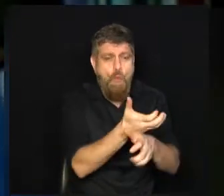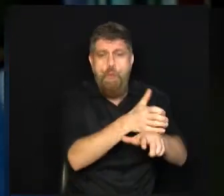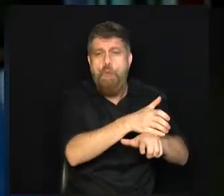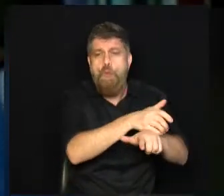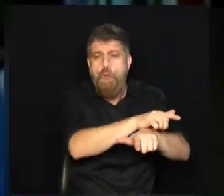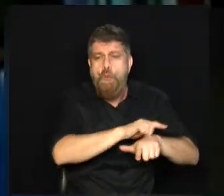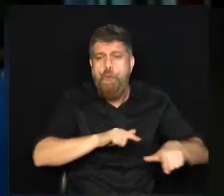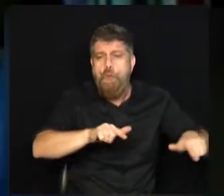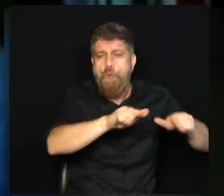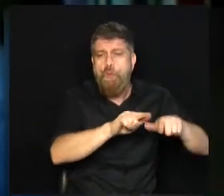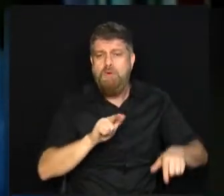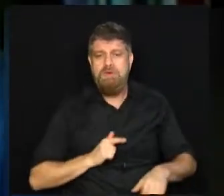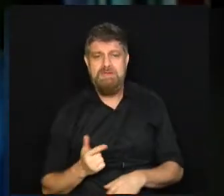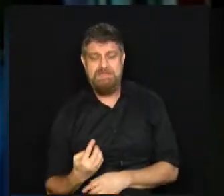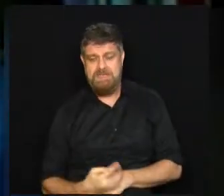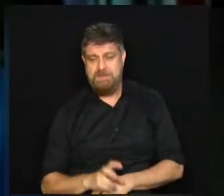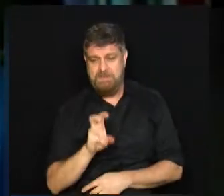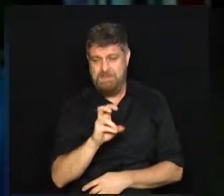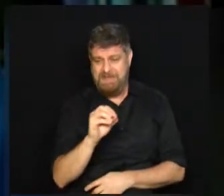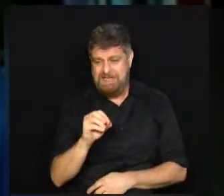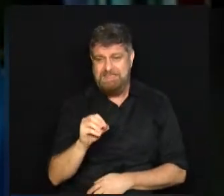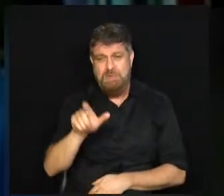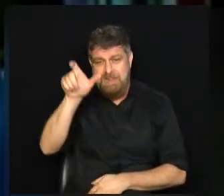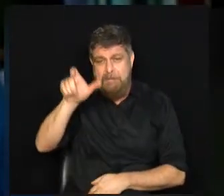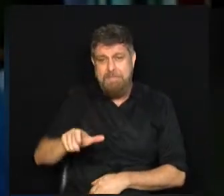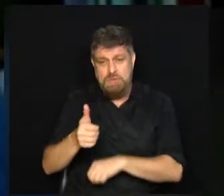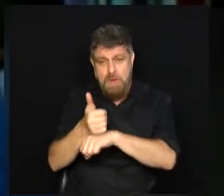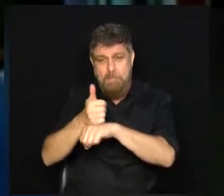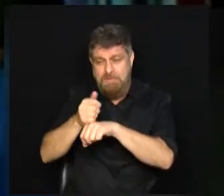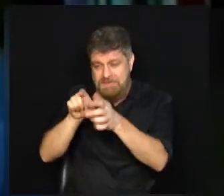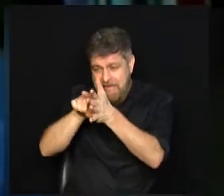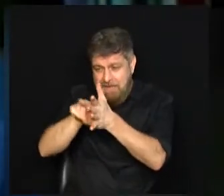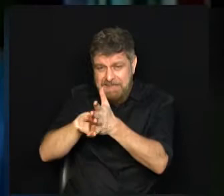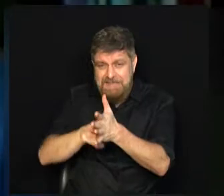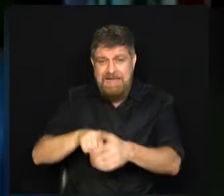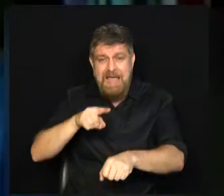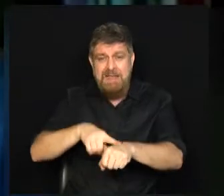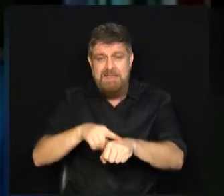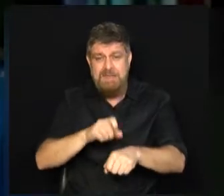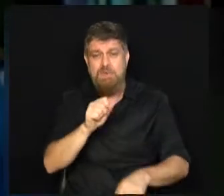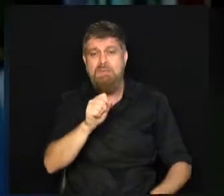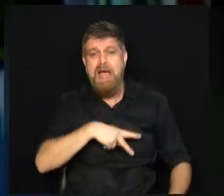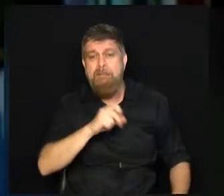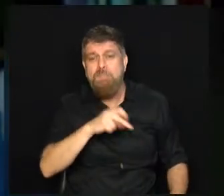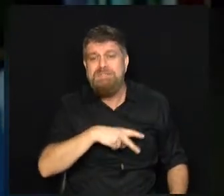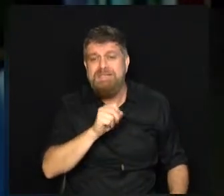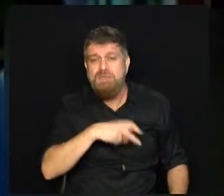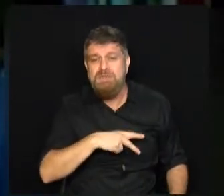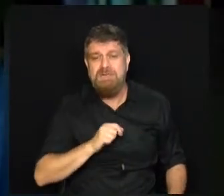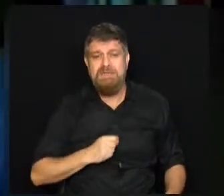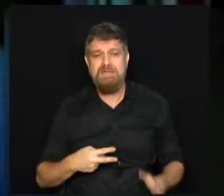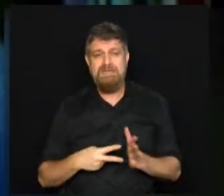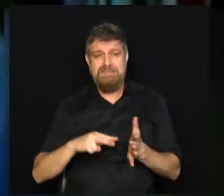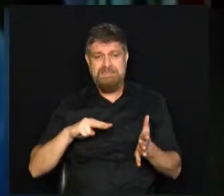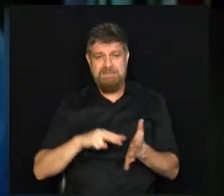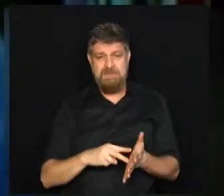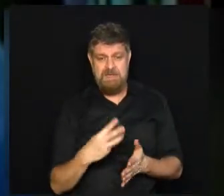E hoje, cerca de 50 pesquisadores têm tempo para aposentadoria, o que representa cerca